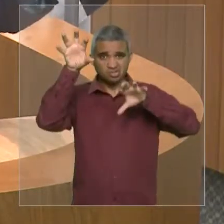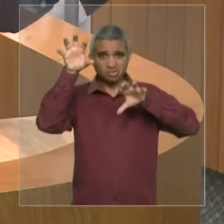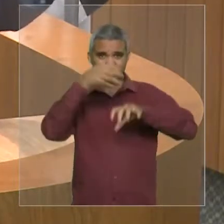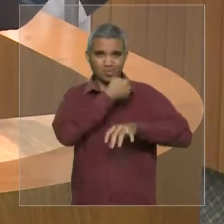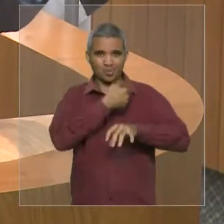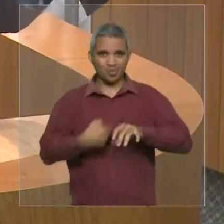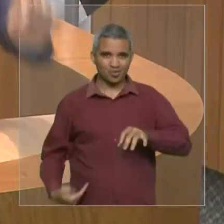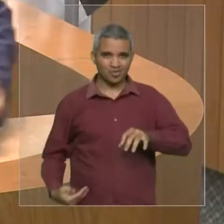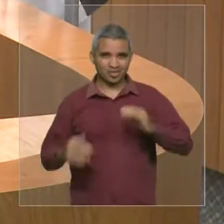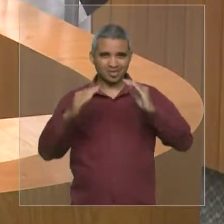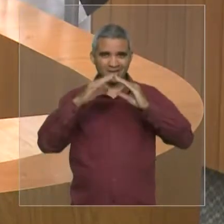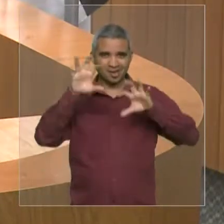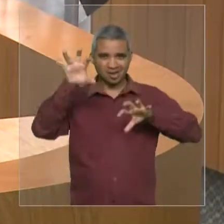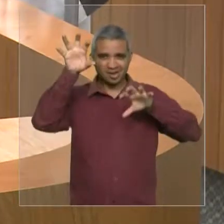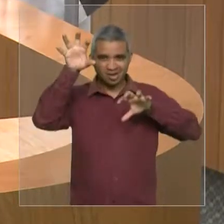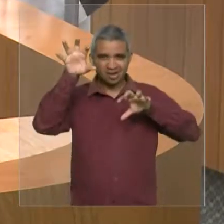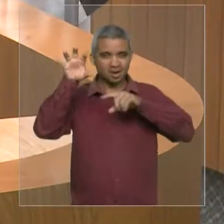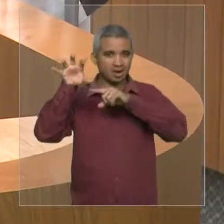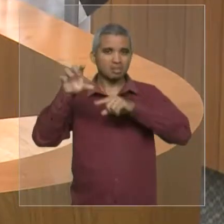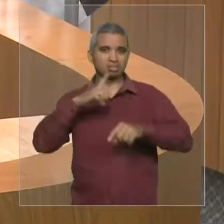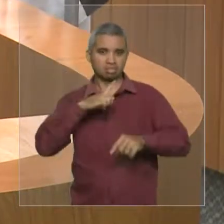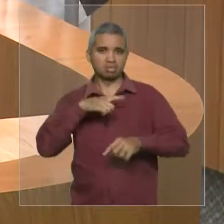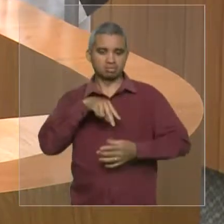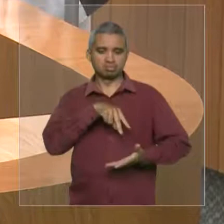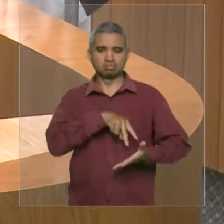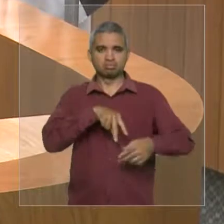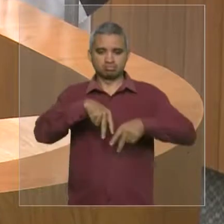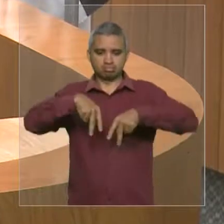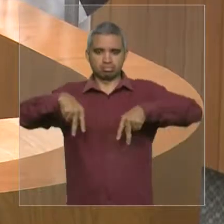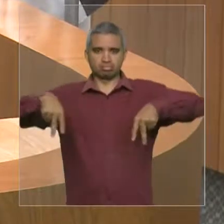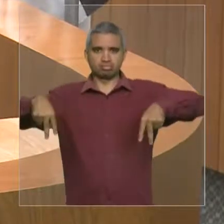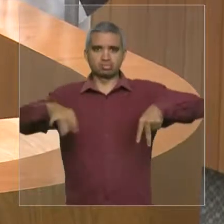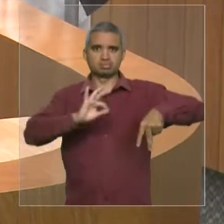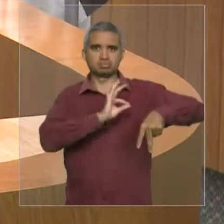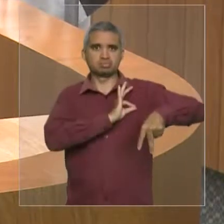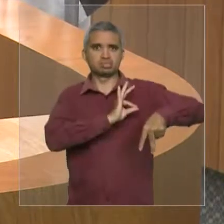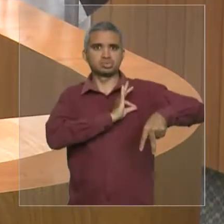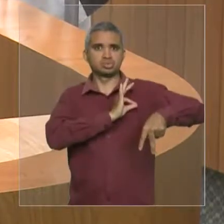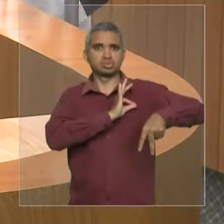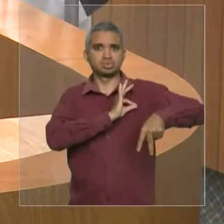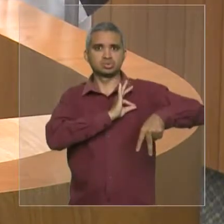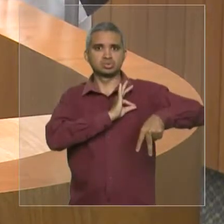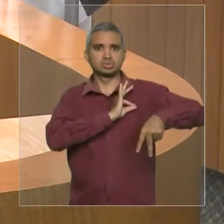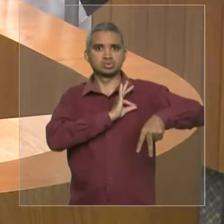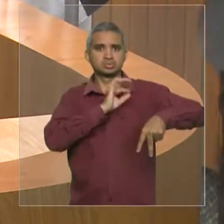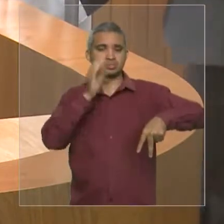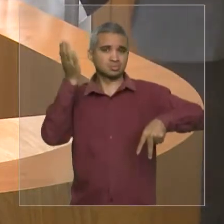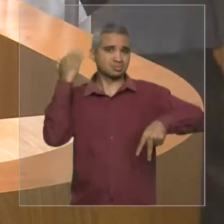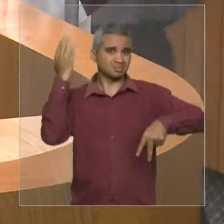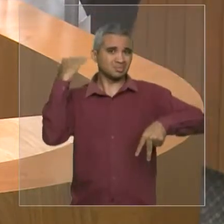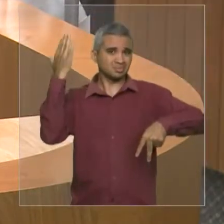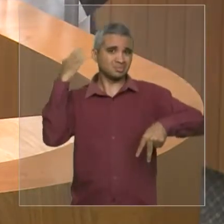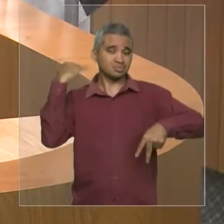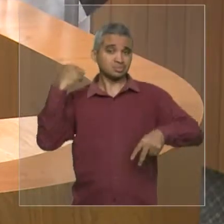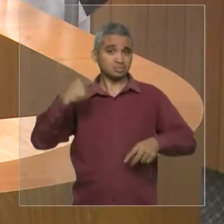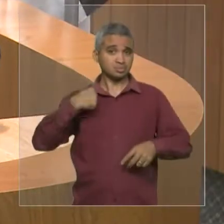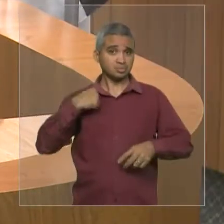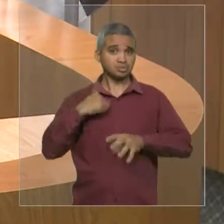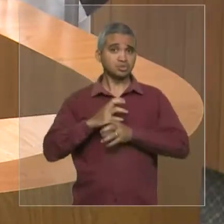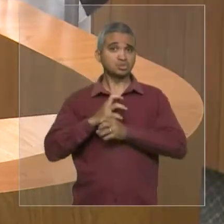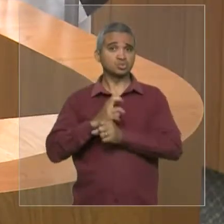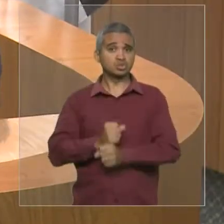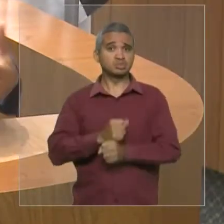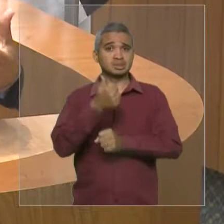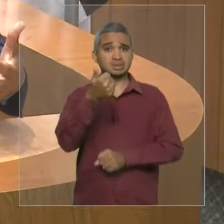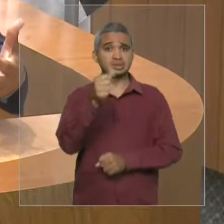pacíficas da população do Cajueiro, eu contei 18 viaturas nas imediações do